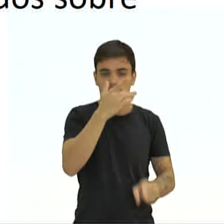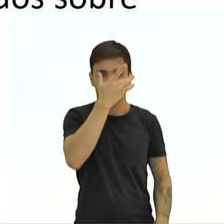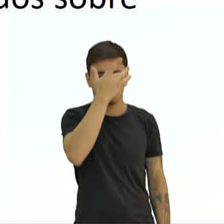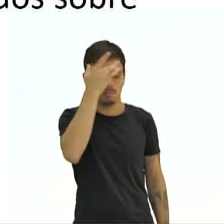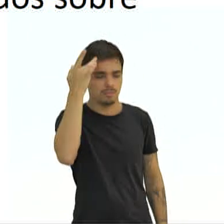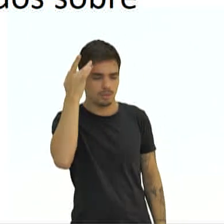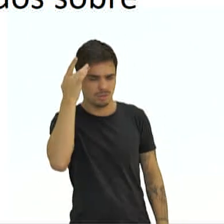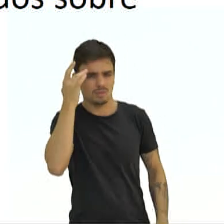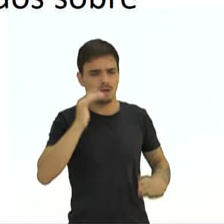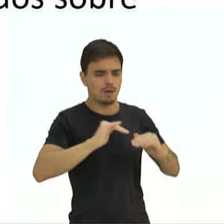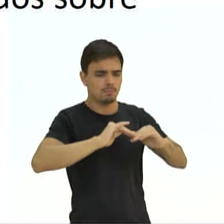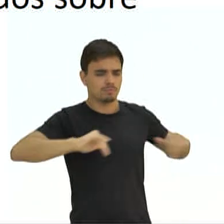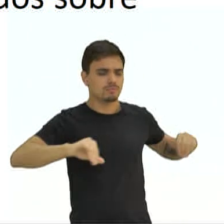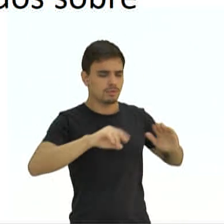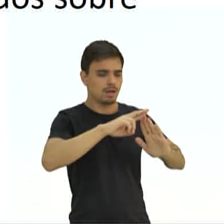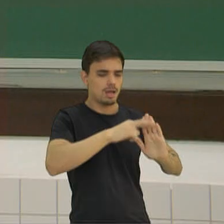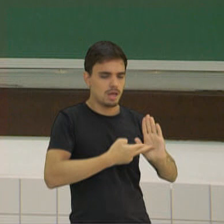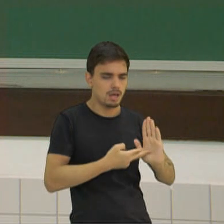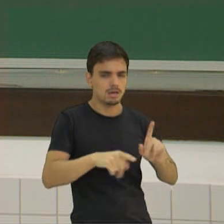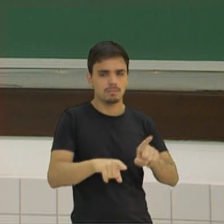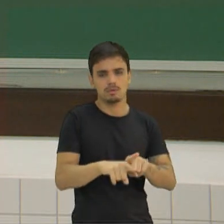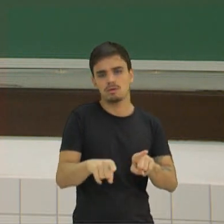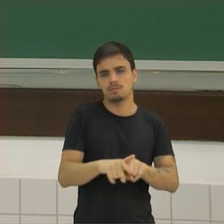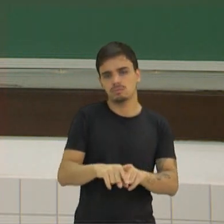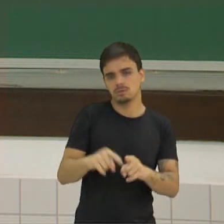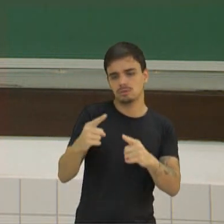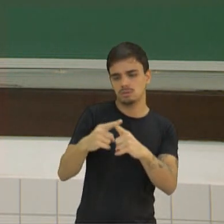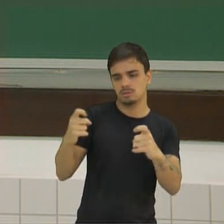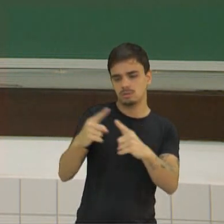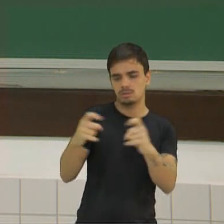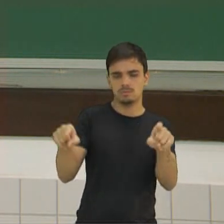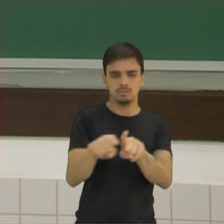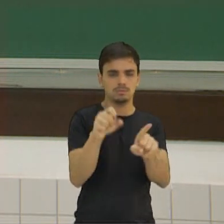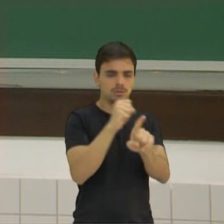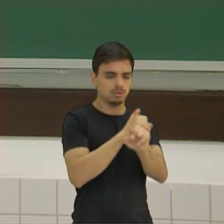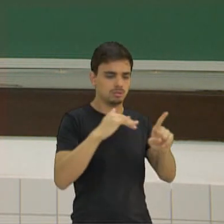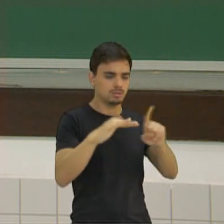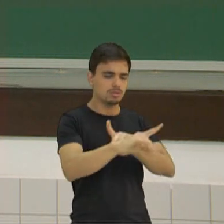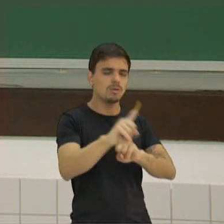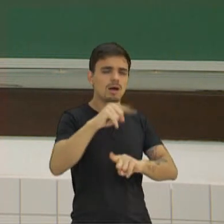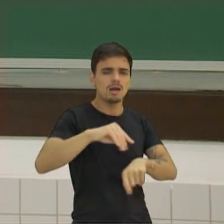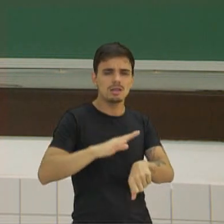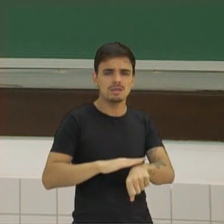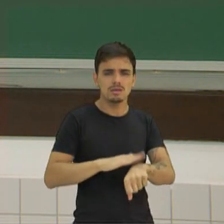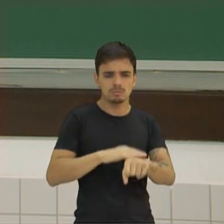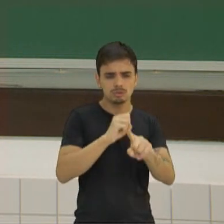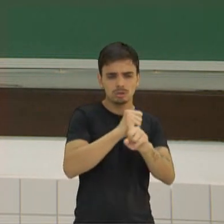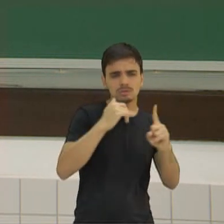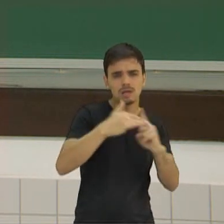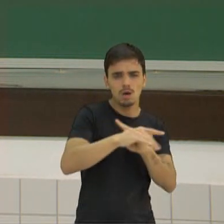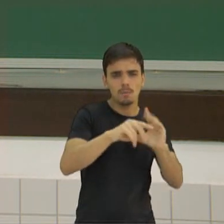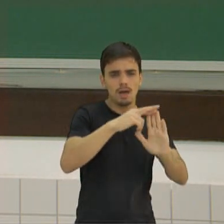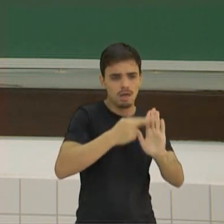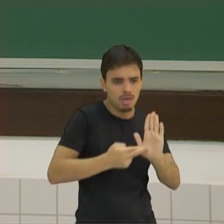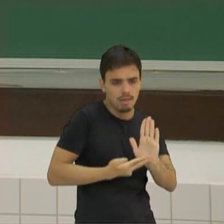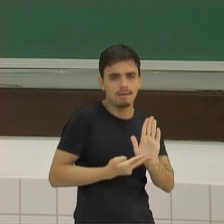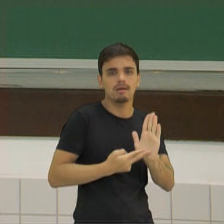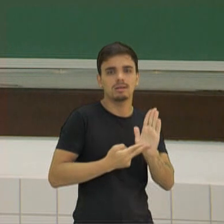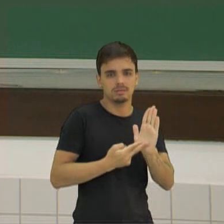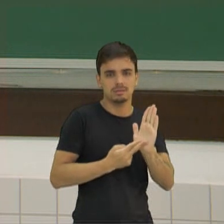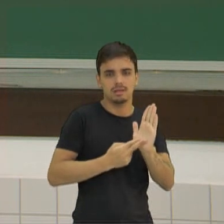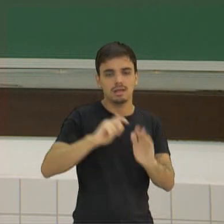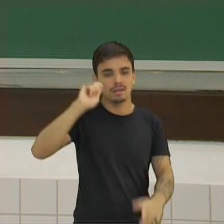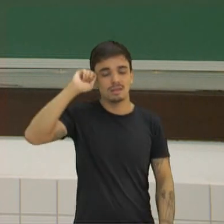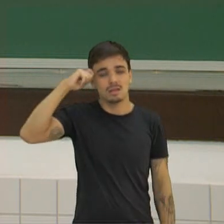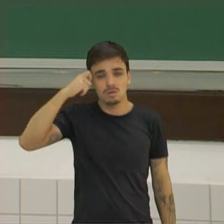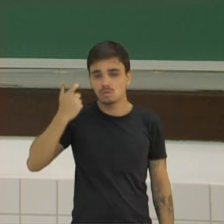científicos e sociais padrões sociais numa época em que os negros não tinham